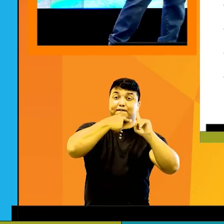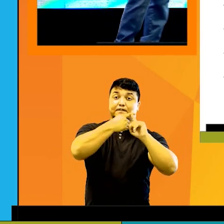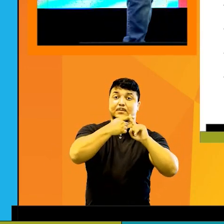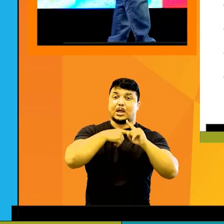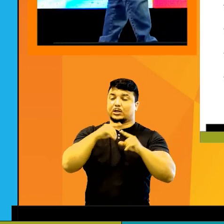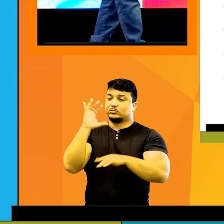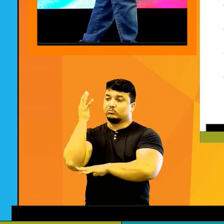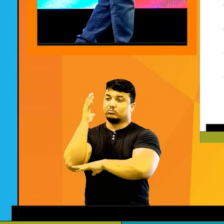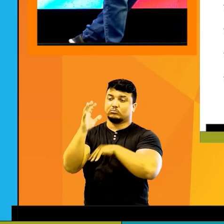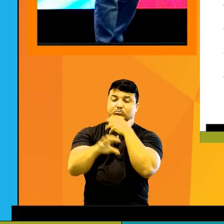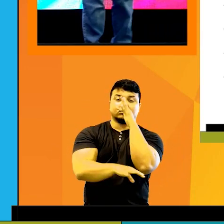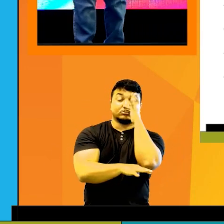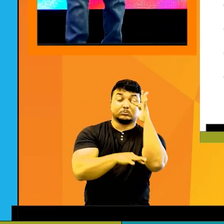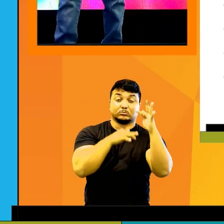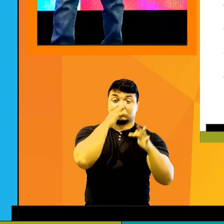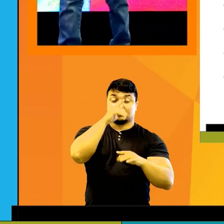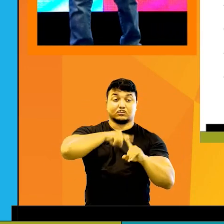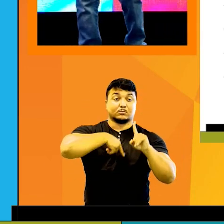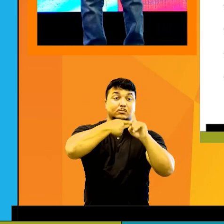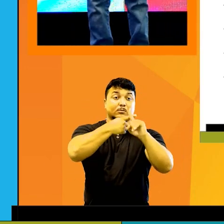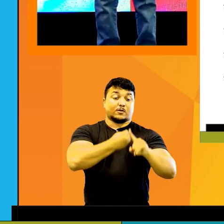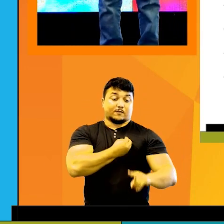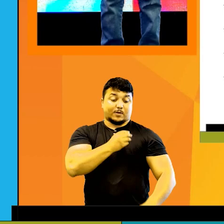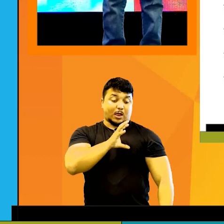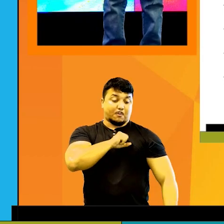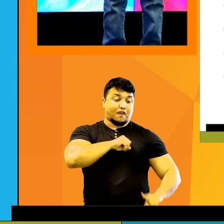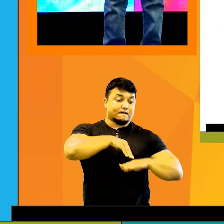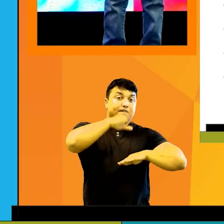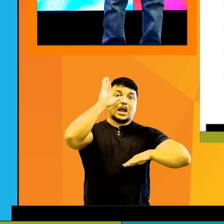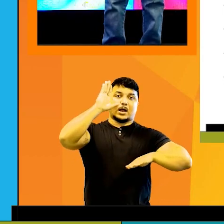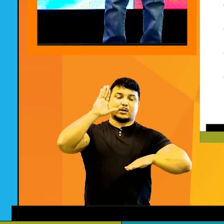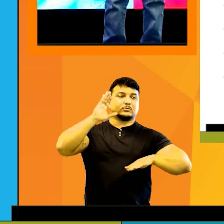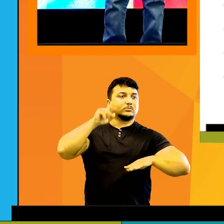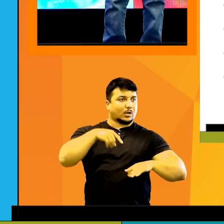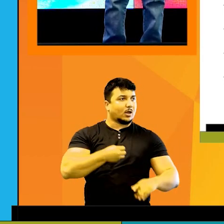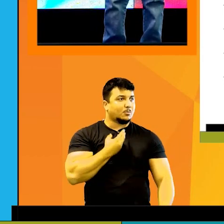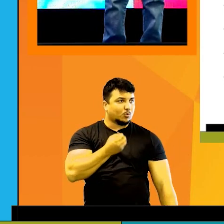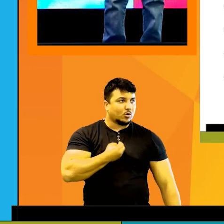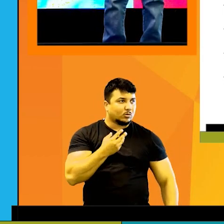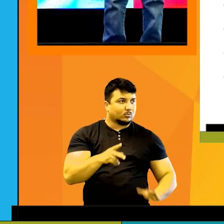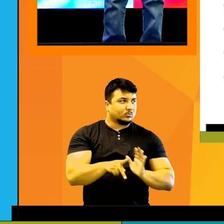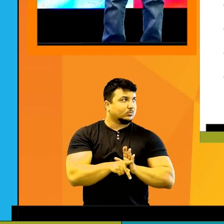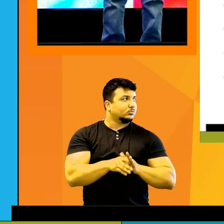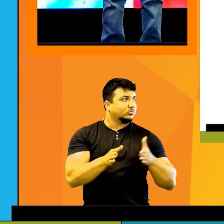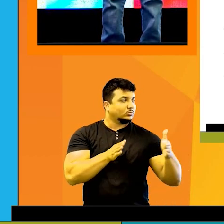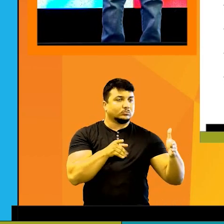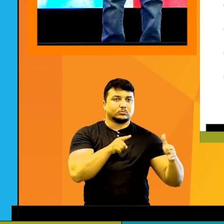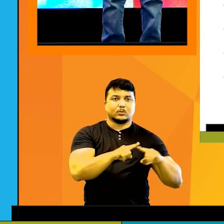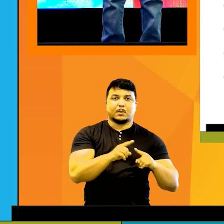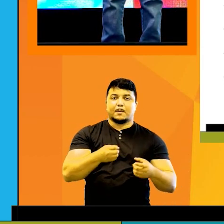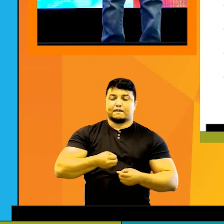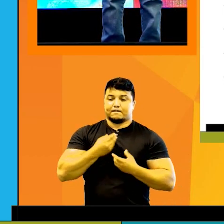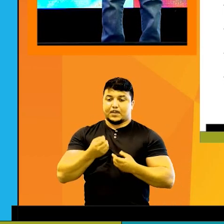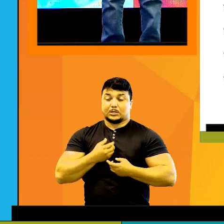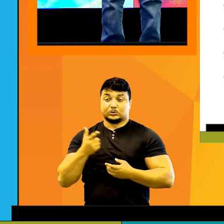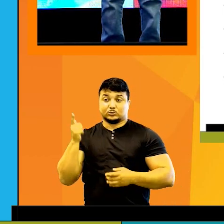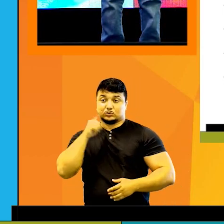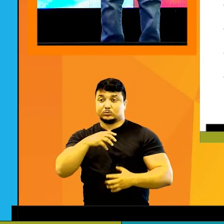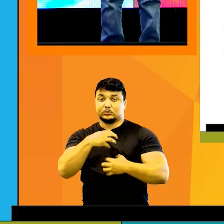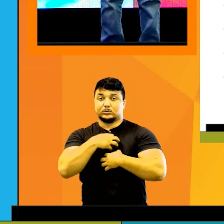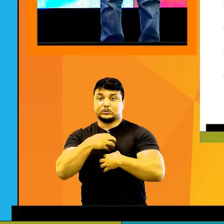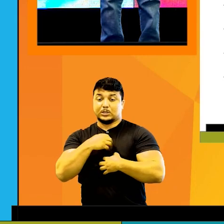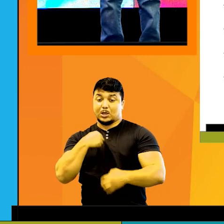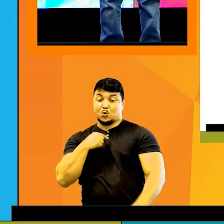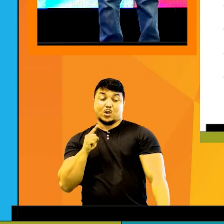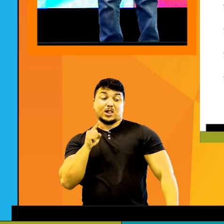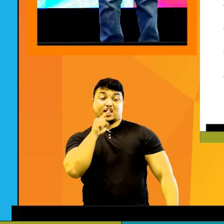nossos bosques têm mais flores, e nossa vida mais amores. Mais prazeres eu sinto eu